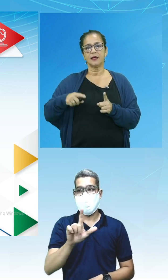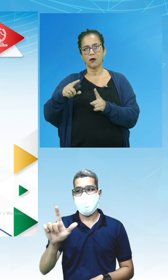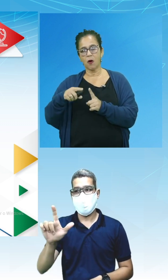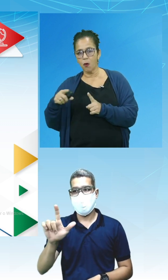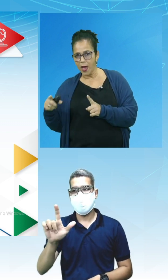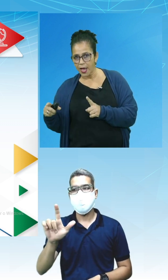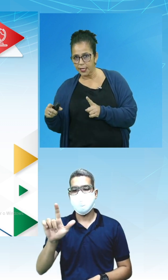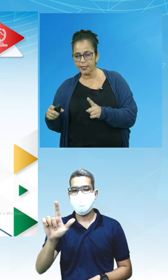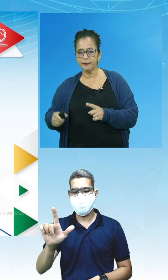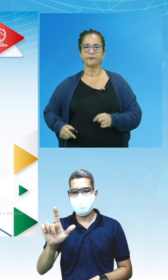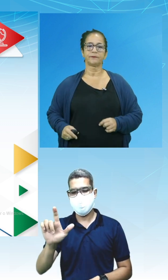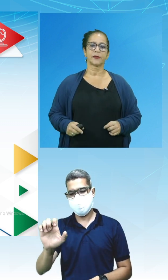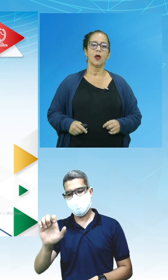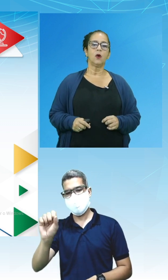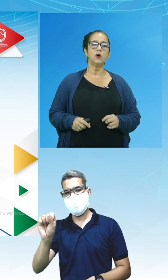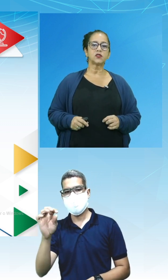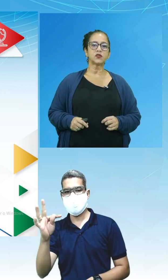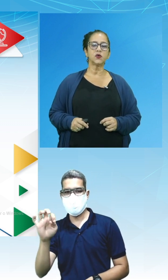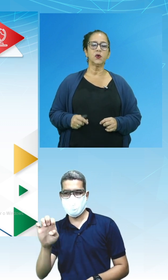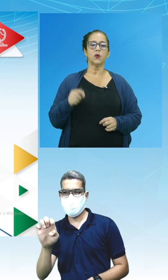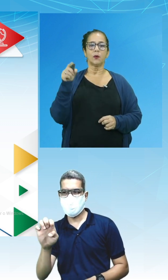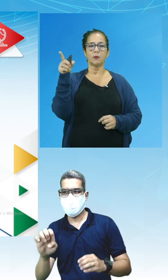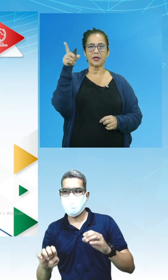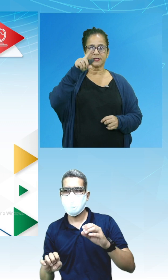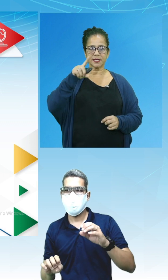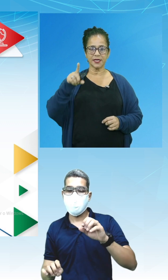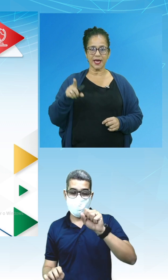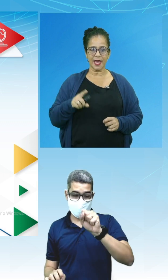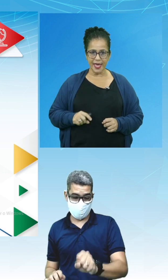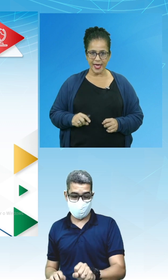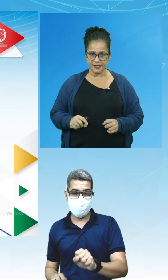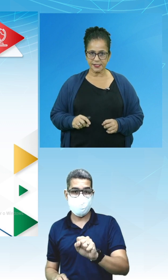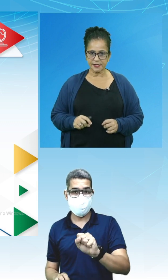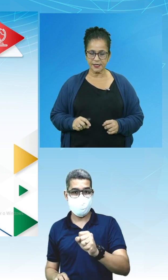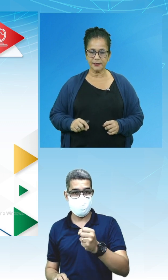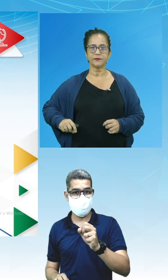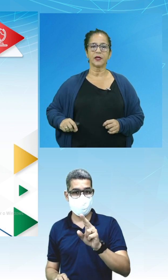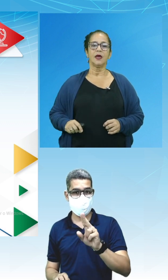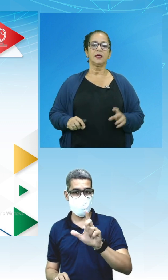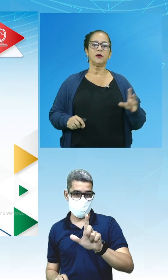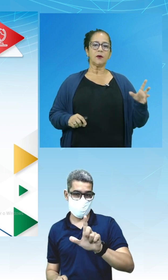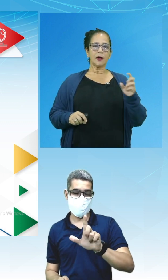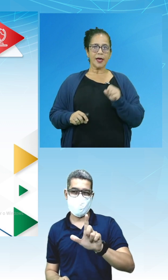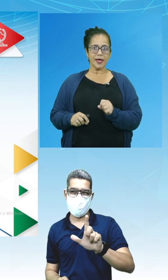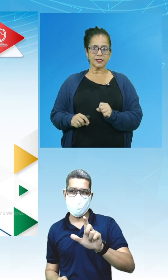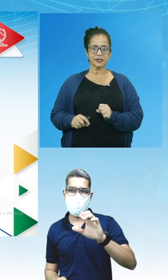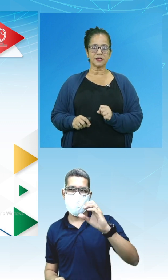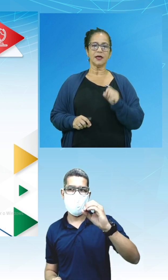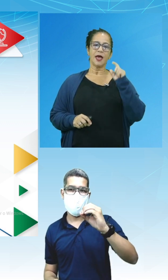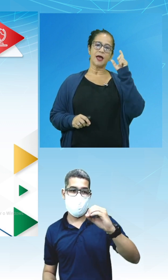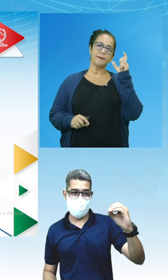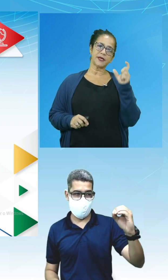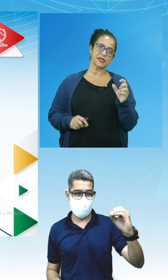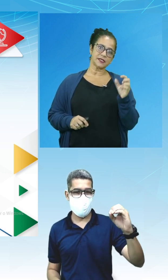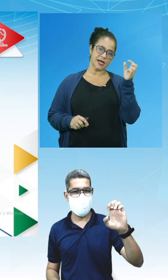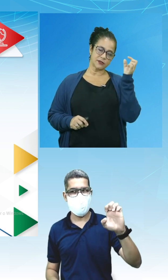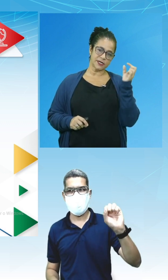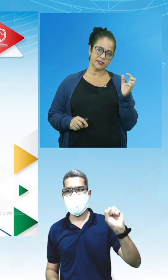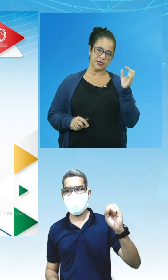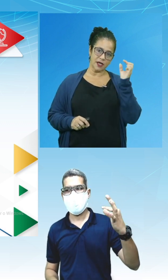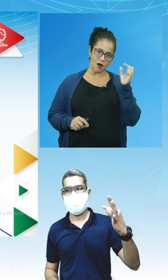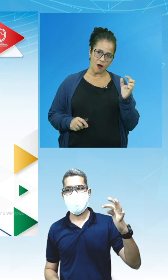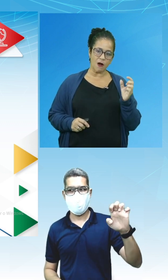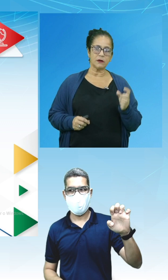E ou L. O sul, uma letrinha S. E o oeste é apresentado